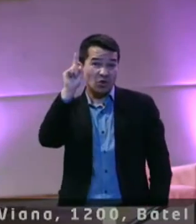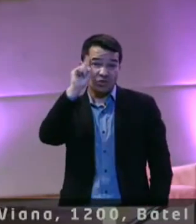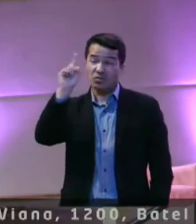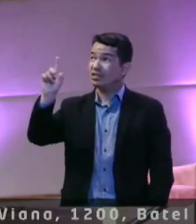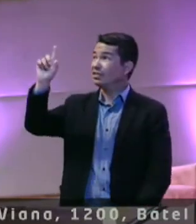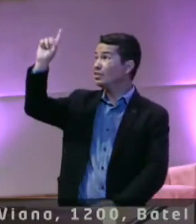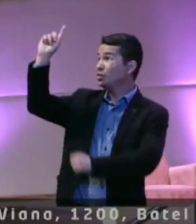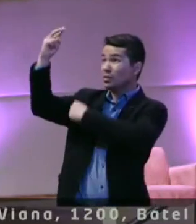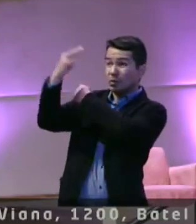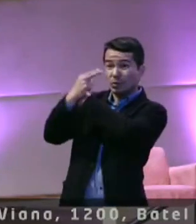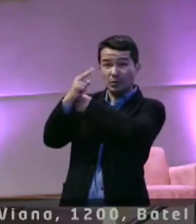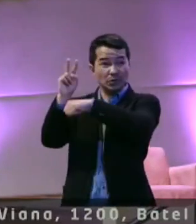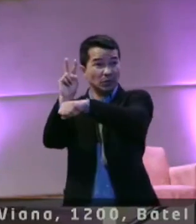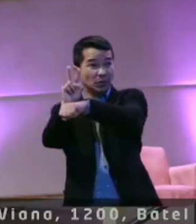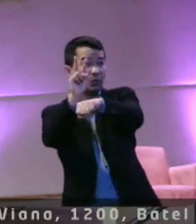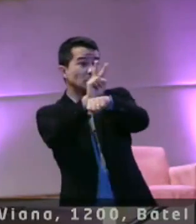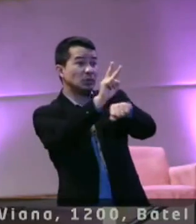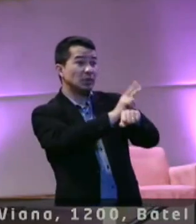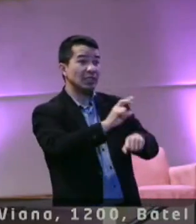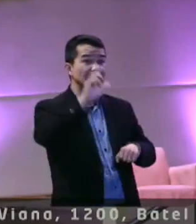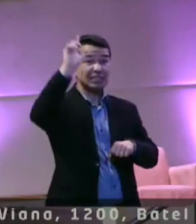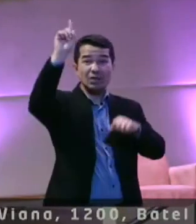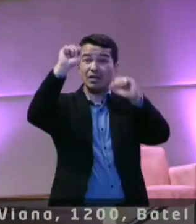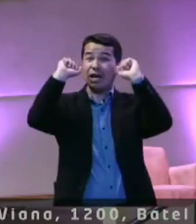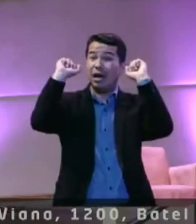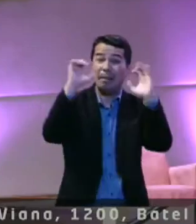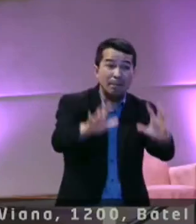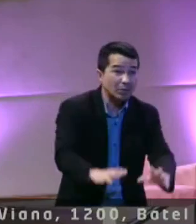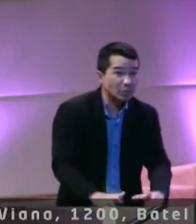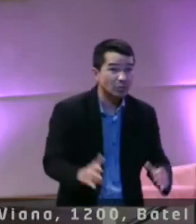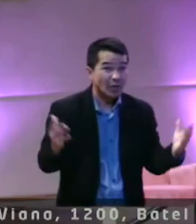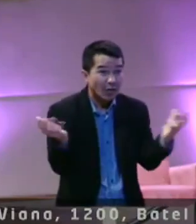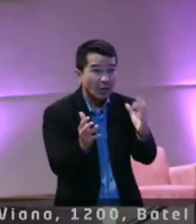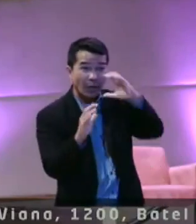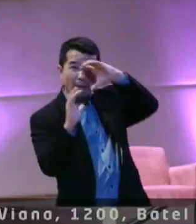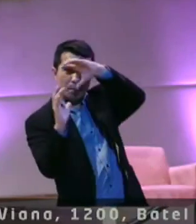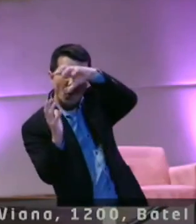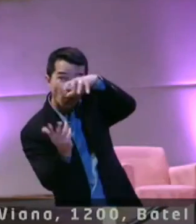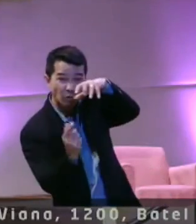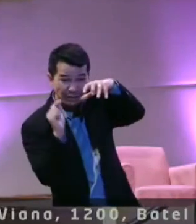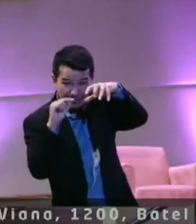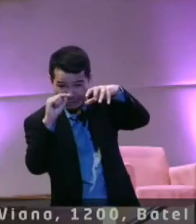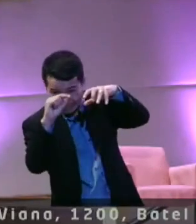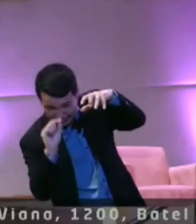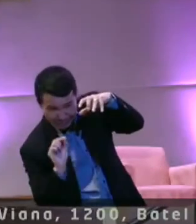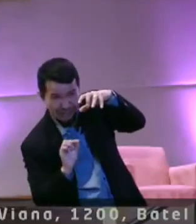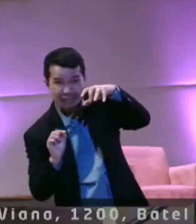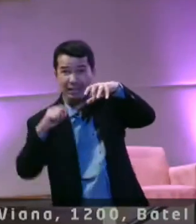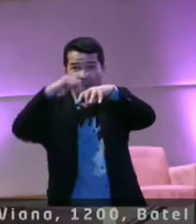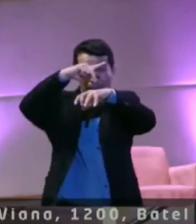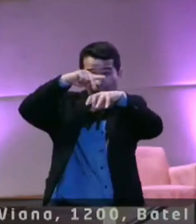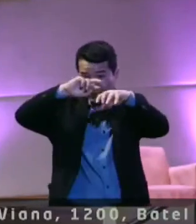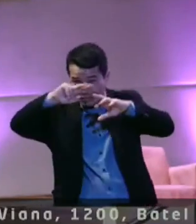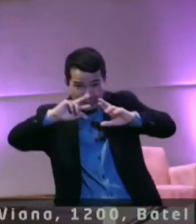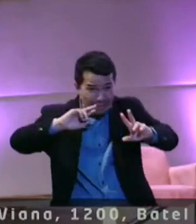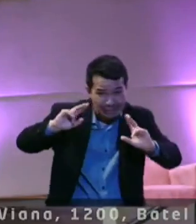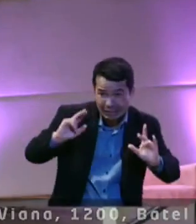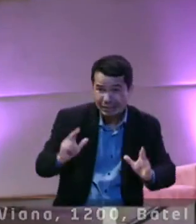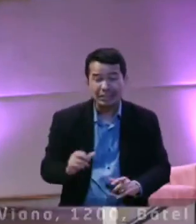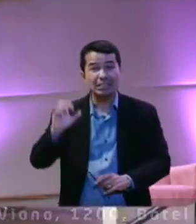do Senhor. Deus está visitando o mundo inteiro. Deus tem levantado os jovens de uma forma tão